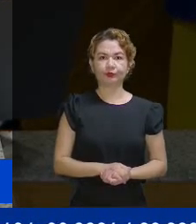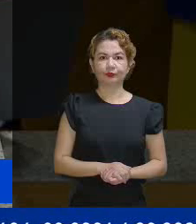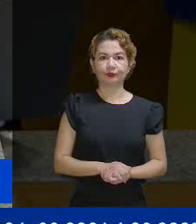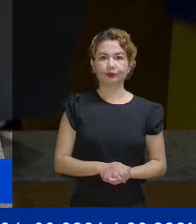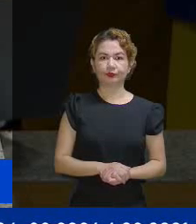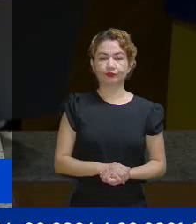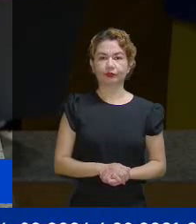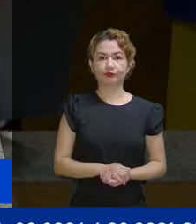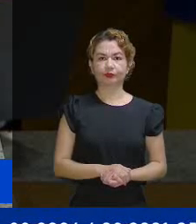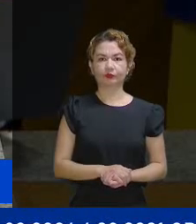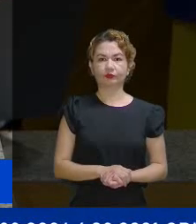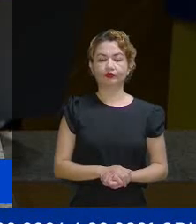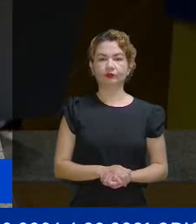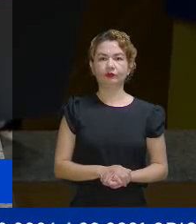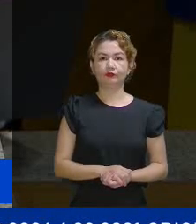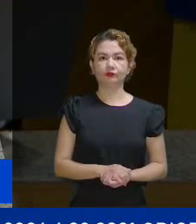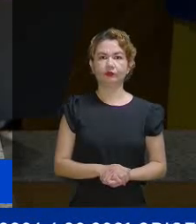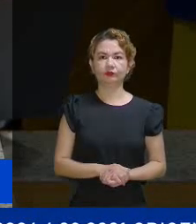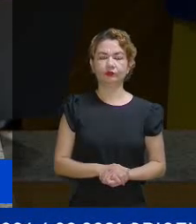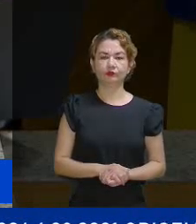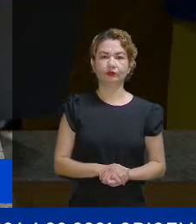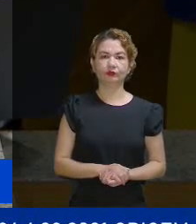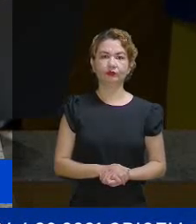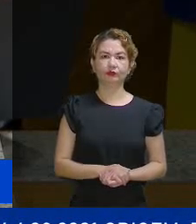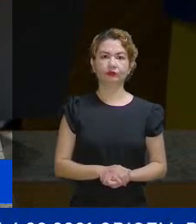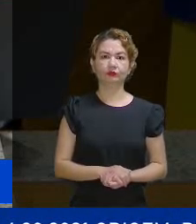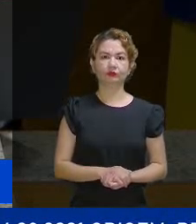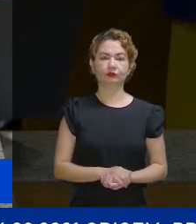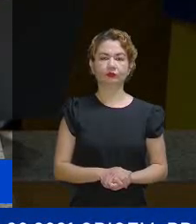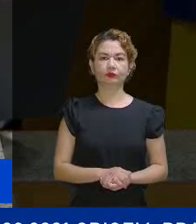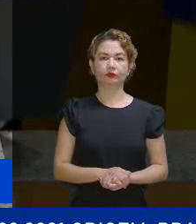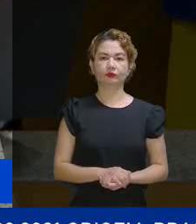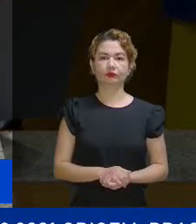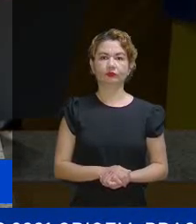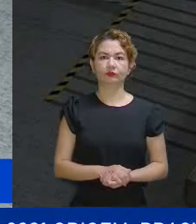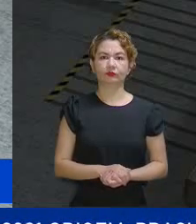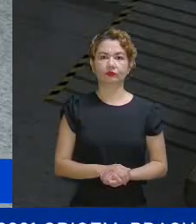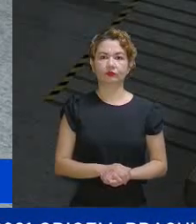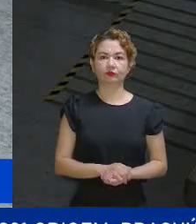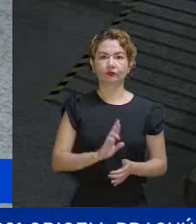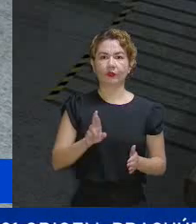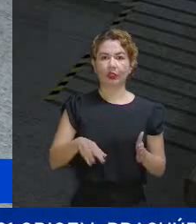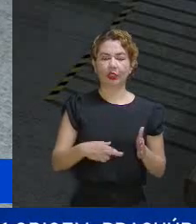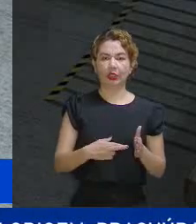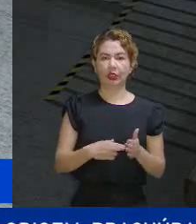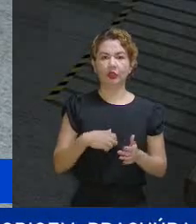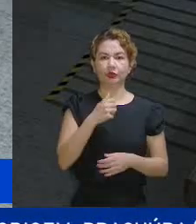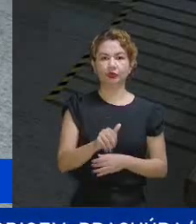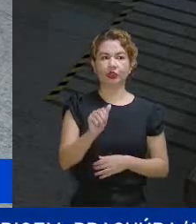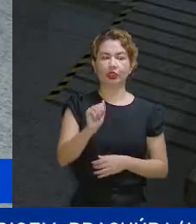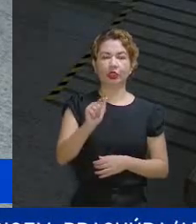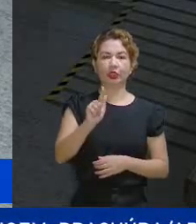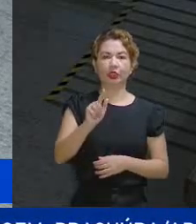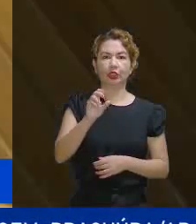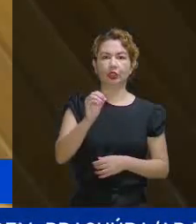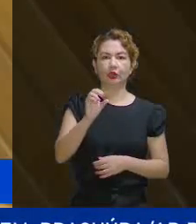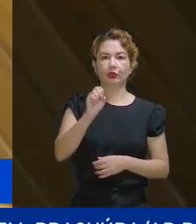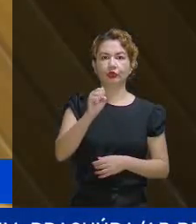Souza, juízes Normande Souza e Rivaldo Valente. O relator Agostinho Silvério está com a